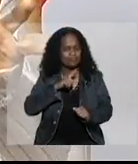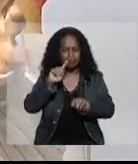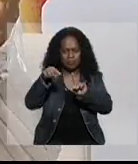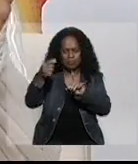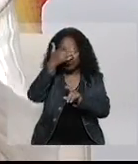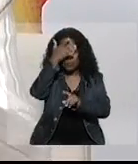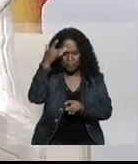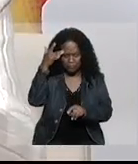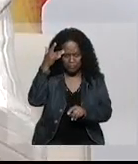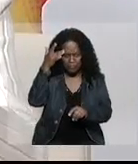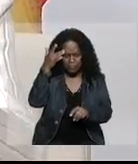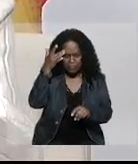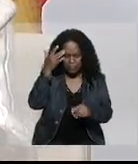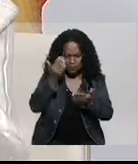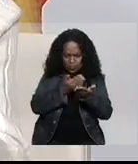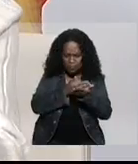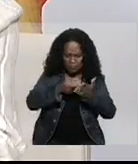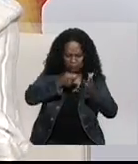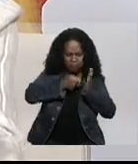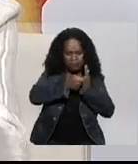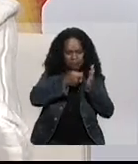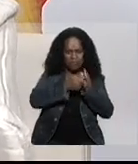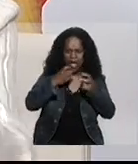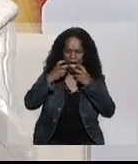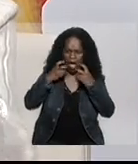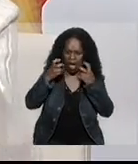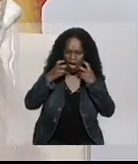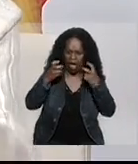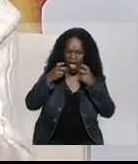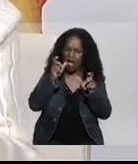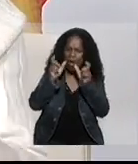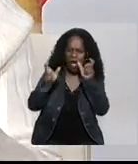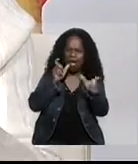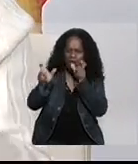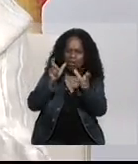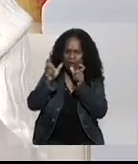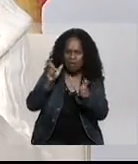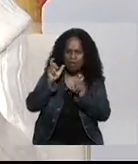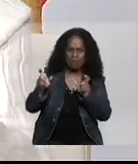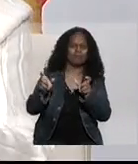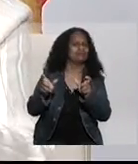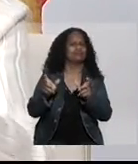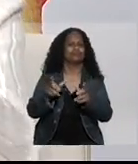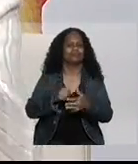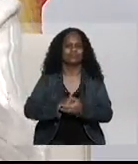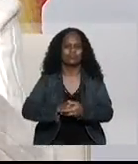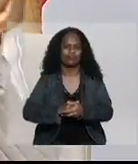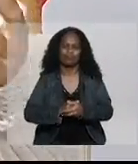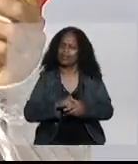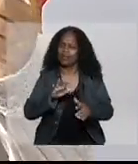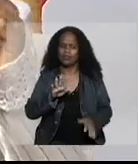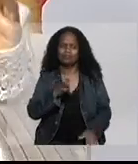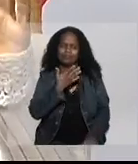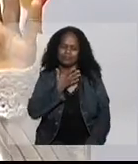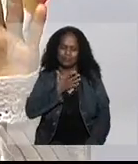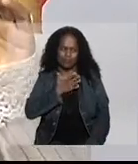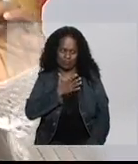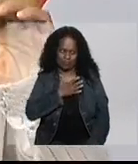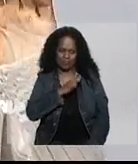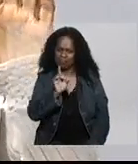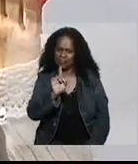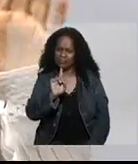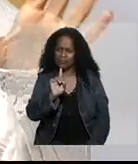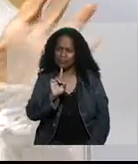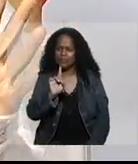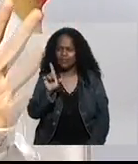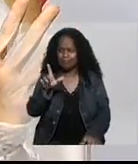as pessoas começaram a tentar gritar com ela, ou agredir, gritar assim, a palavra, né? Pontuar e tal. Eu falei, não, olha